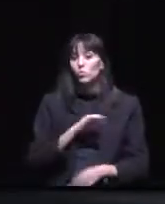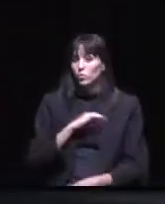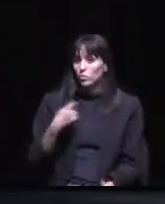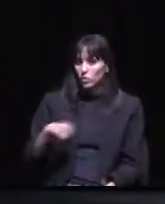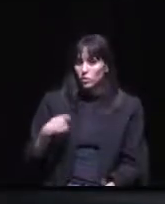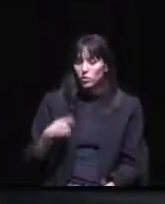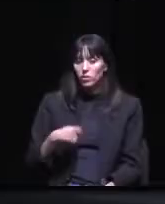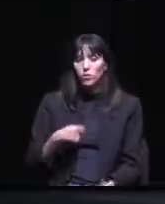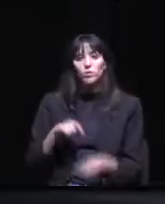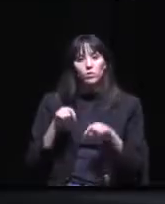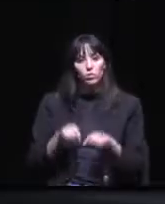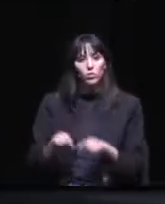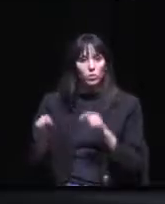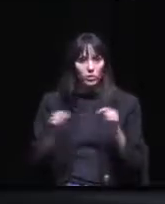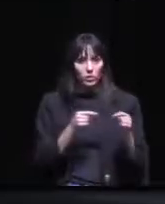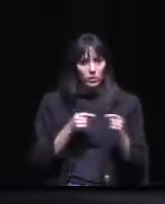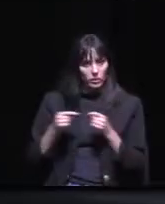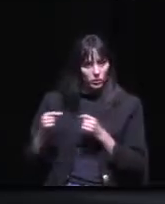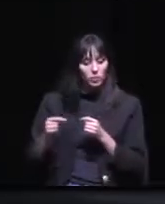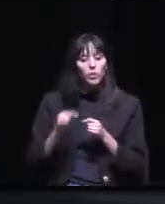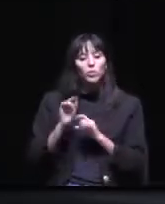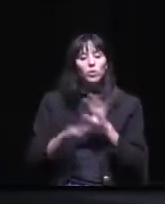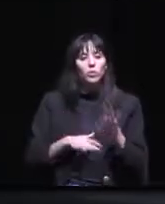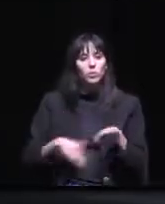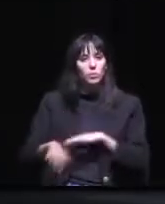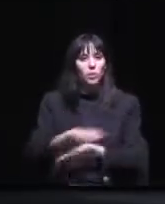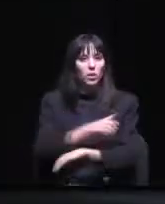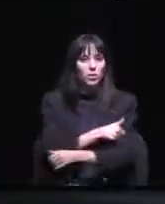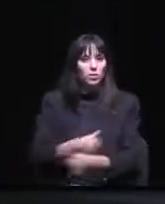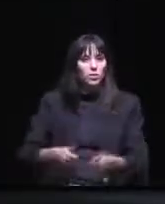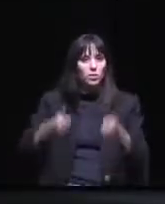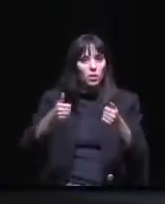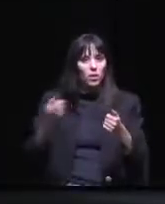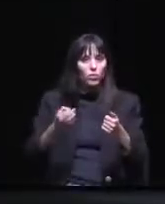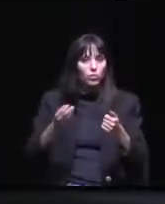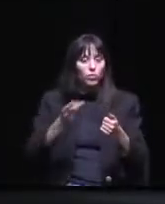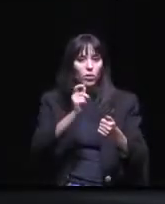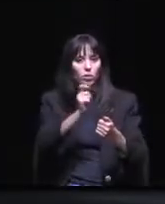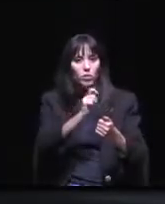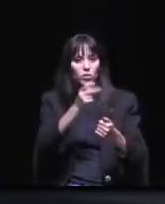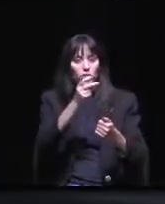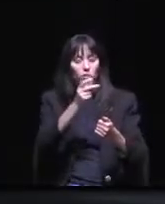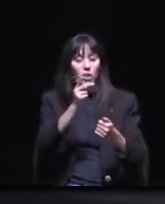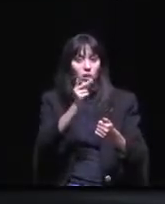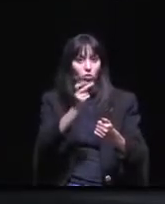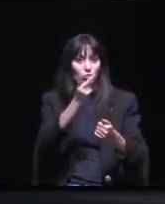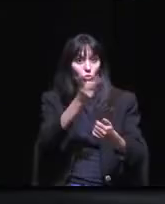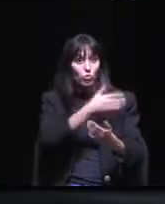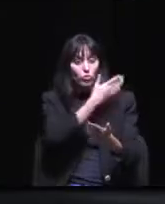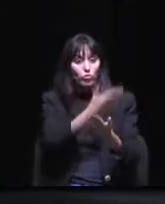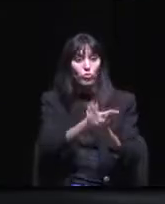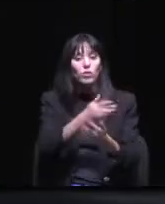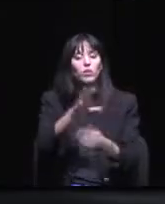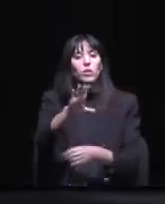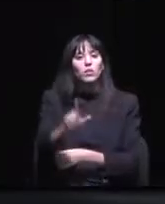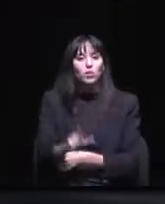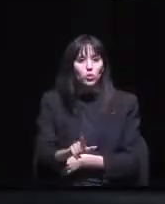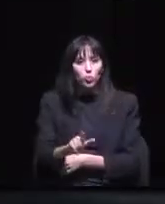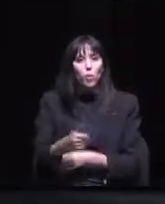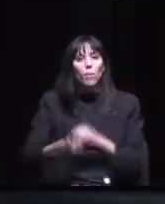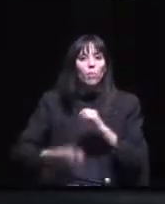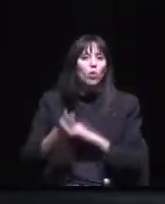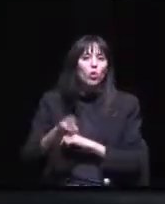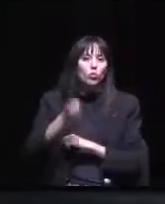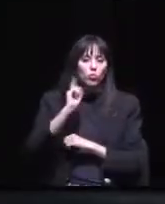Presidente, debatemos hoje o estado da cidade e, decorridos os 2 anos do atual mandato, Lisboa não está melhor e as pessoas continuam com os seus problemas por